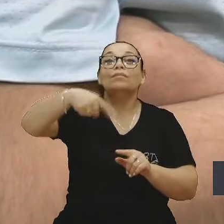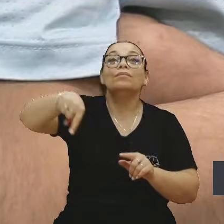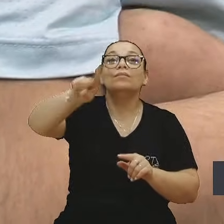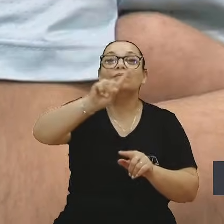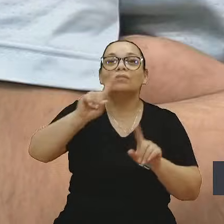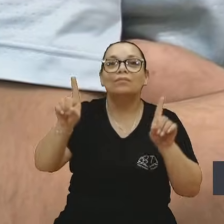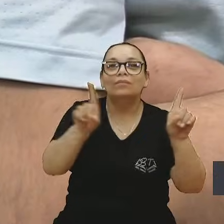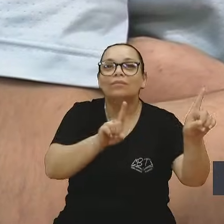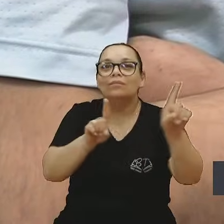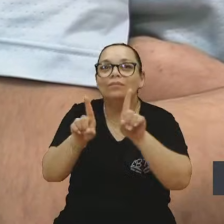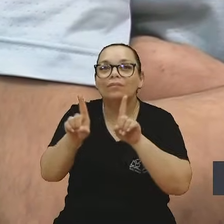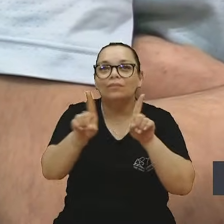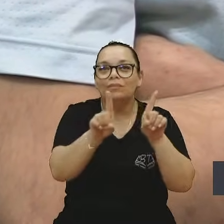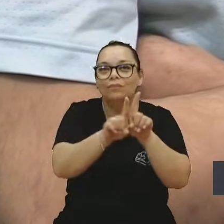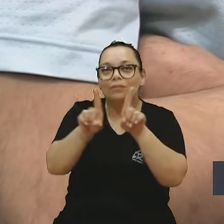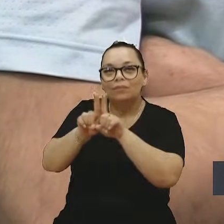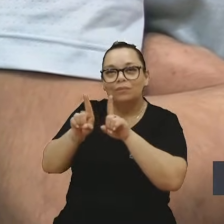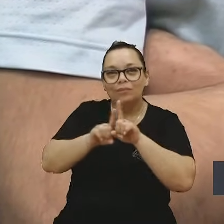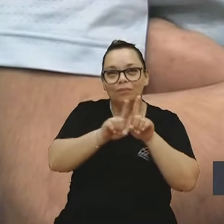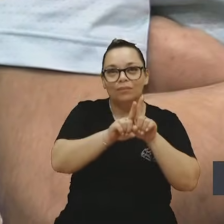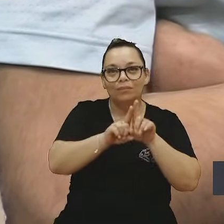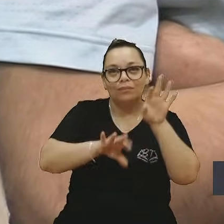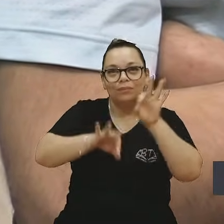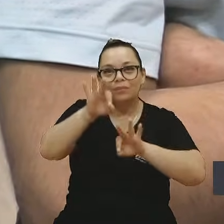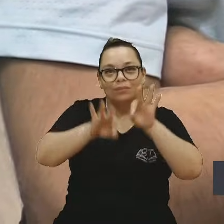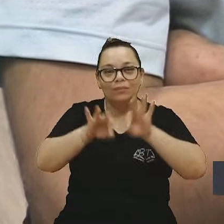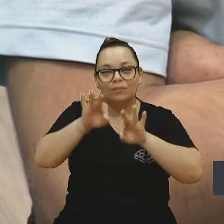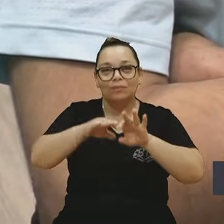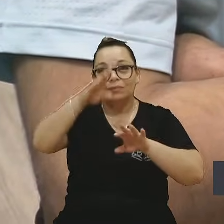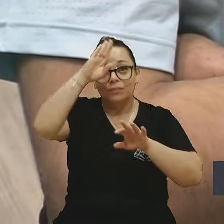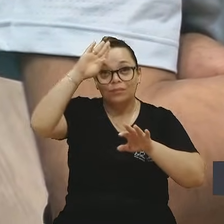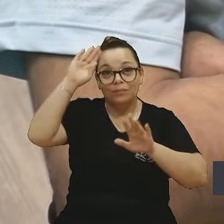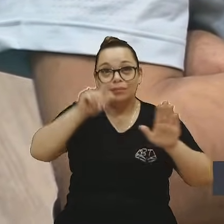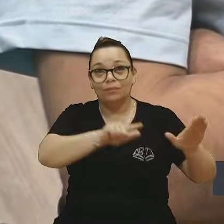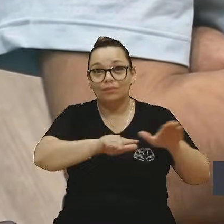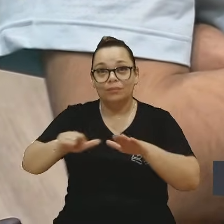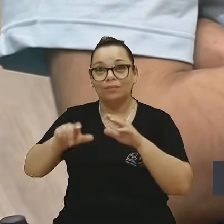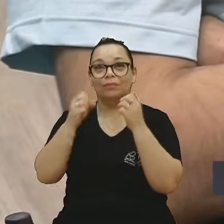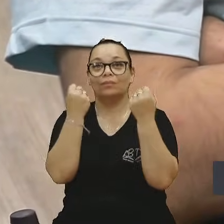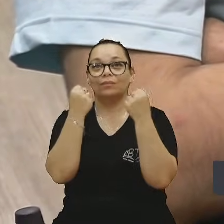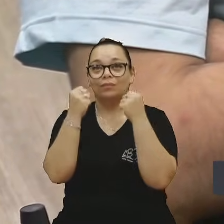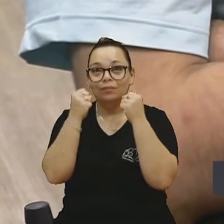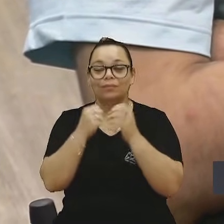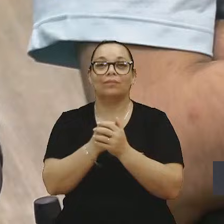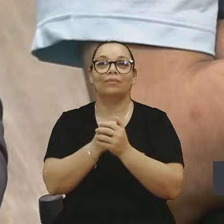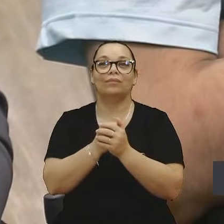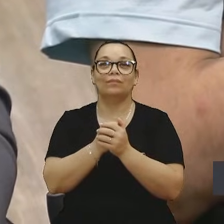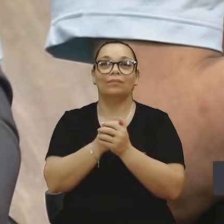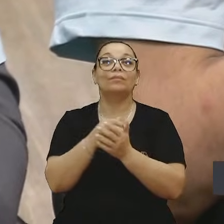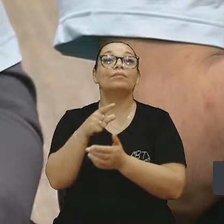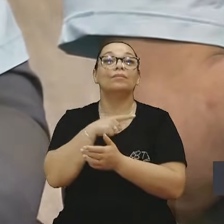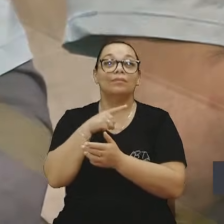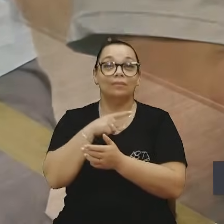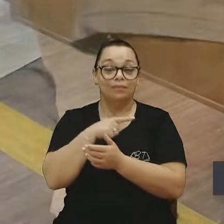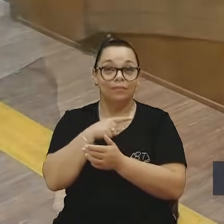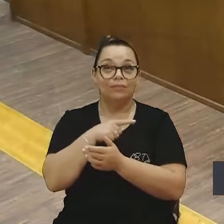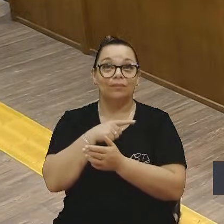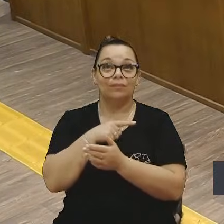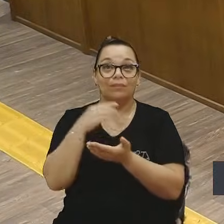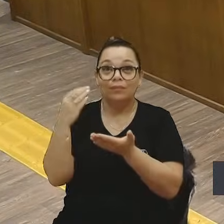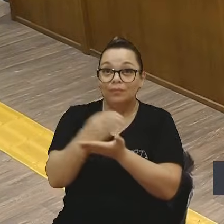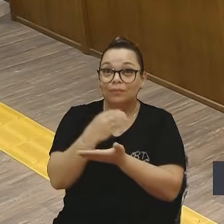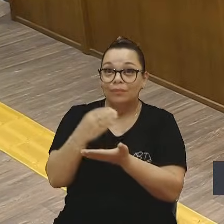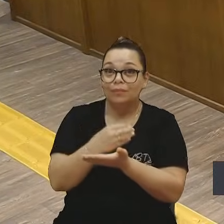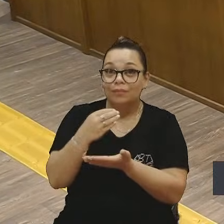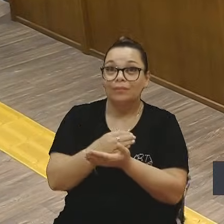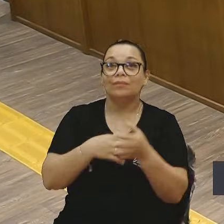Tenho vocês. A Eliane organizou a Semana Acadêmica da Educação Física. Eu me lembro até hoje, eu tenho ainda o caderninho que